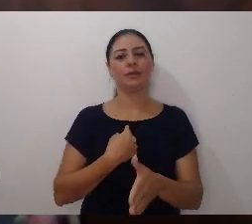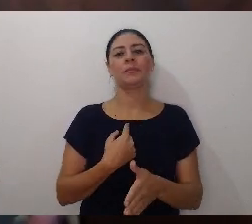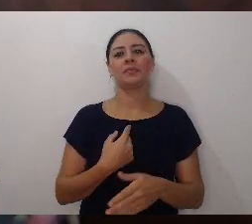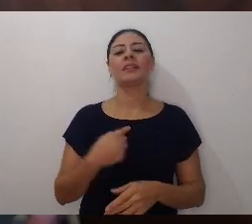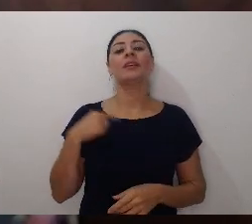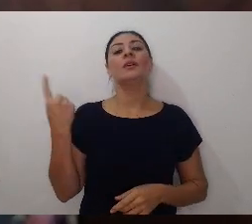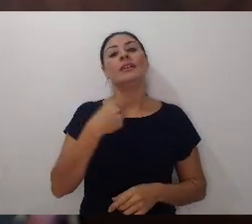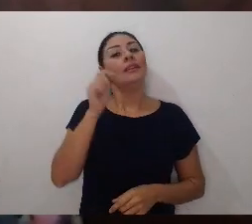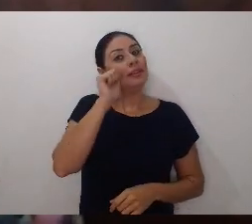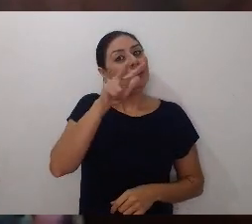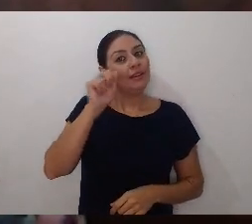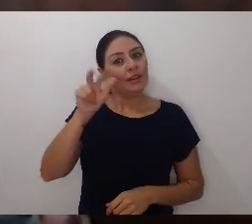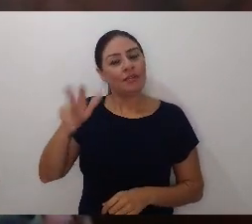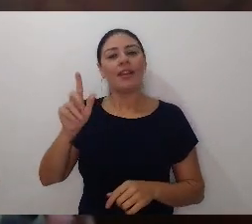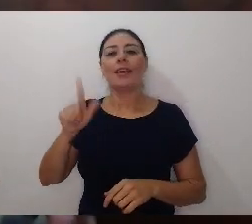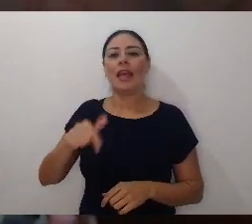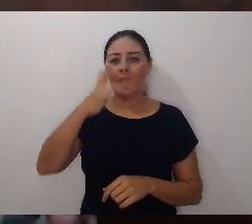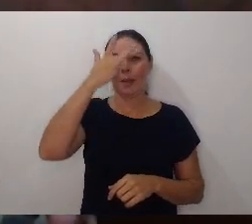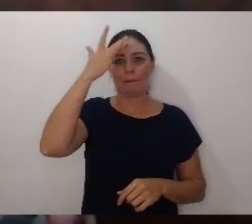né, sem orientação médica.